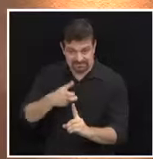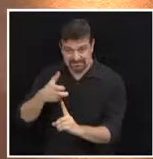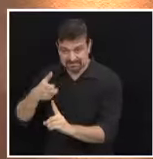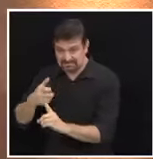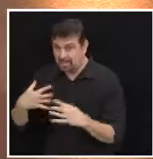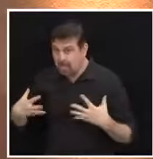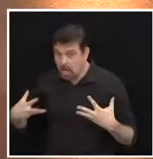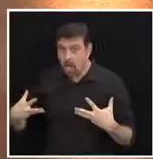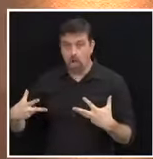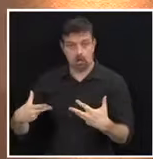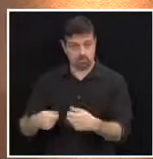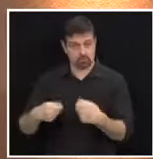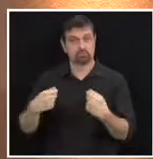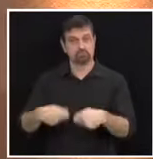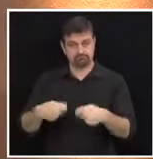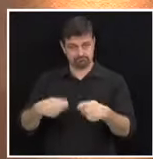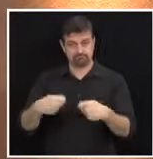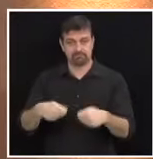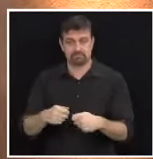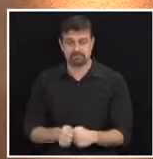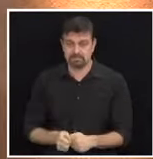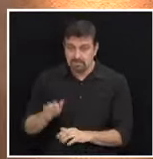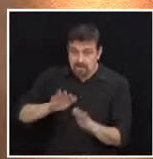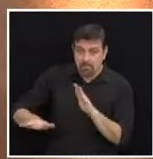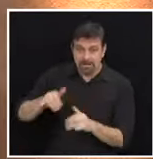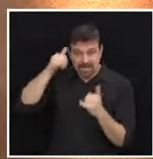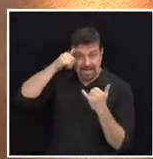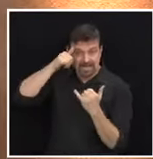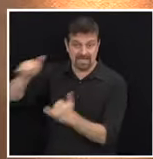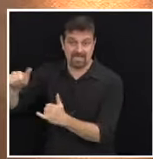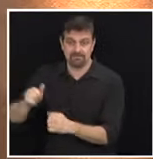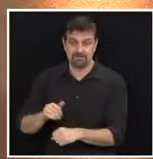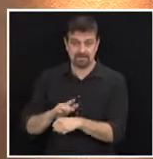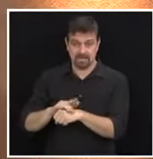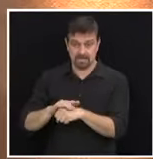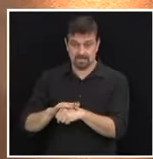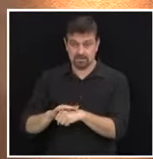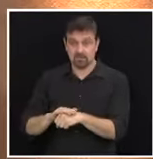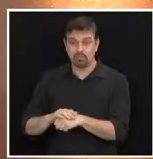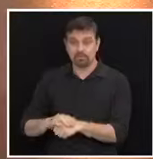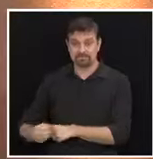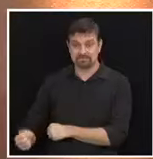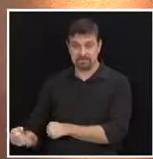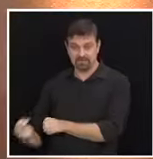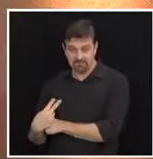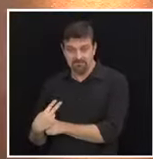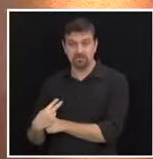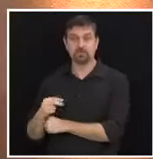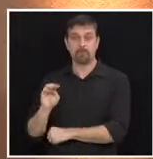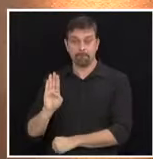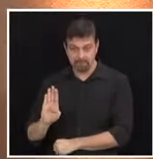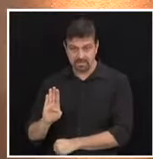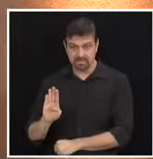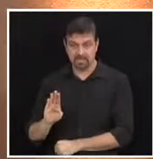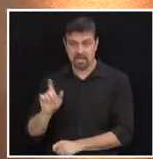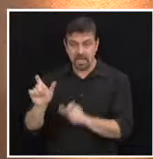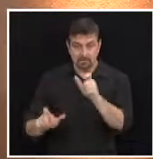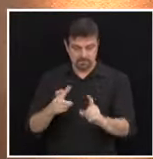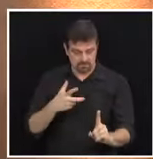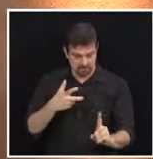ser vacinado, então o risco, no caso de se infectar pelo vírus B, é muito menor. Não existe quem é vacinado,